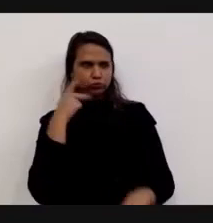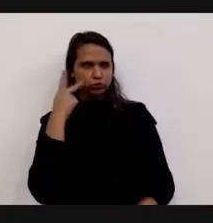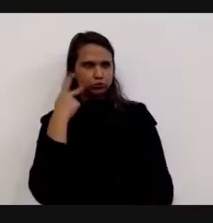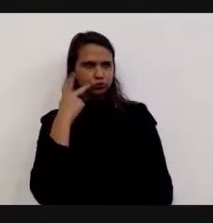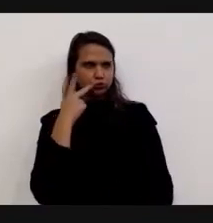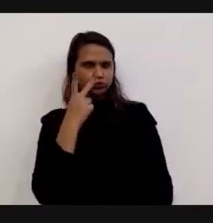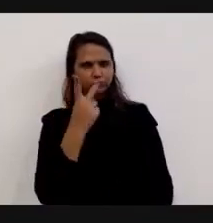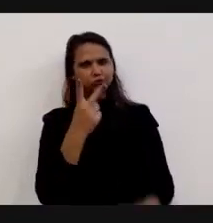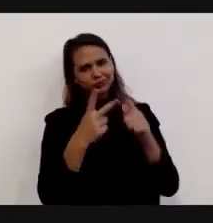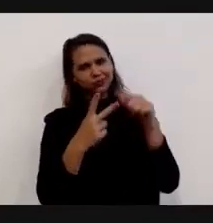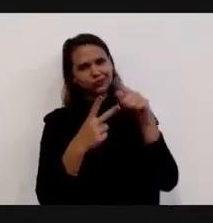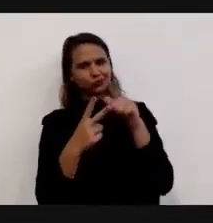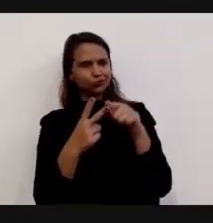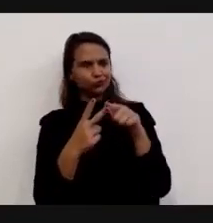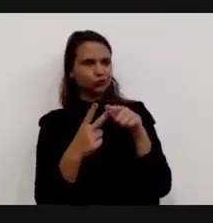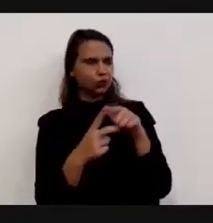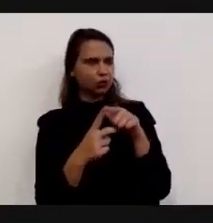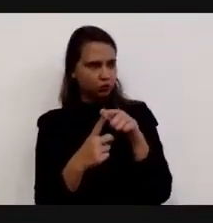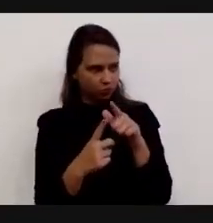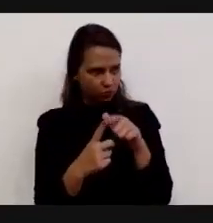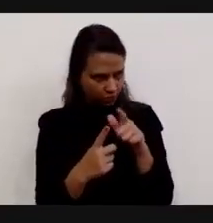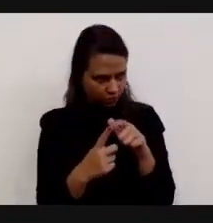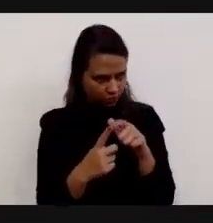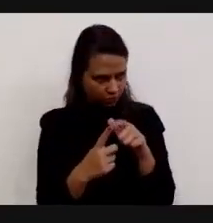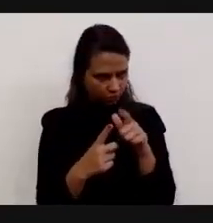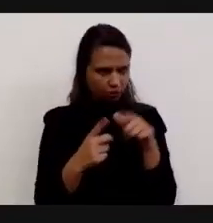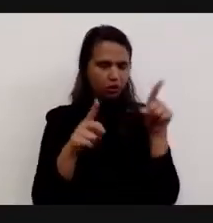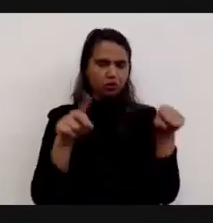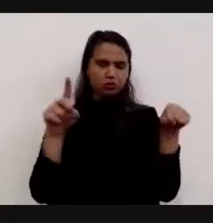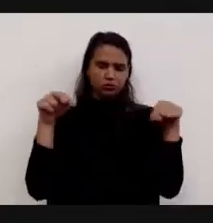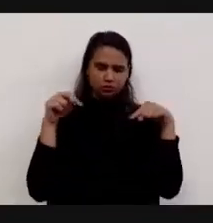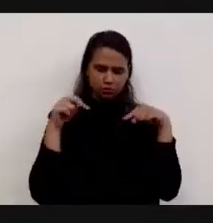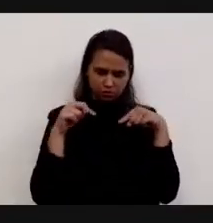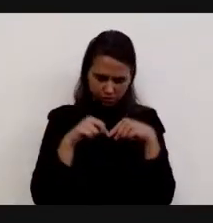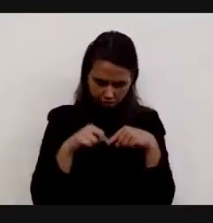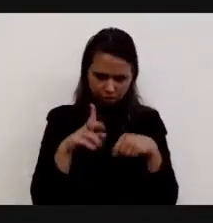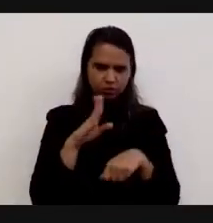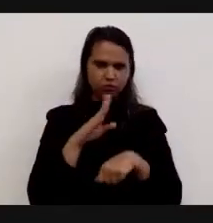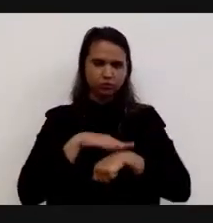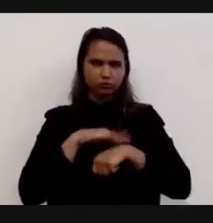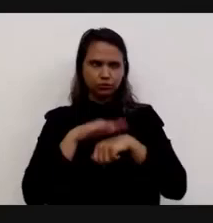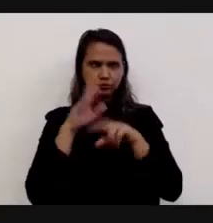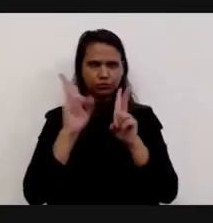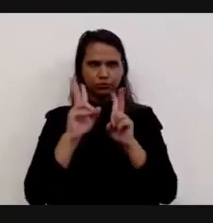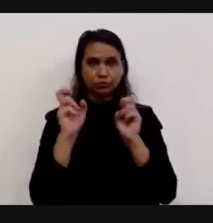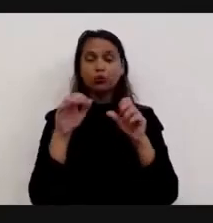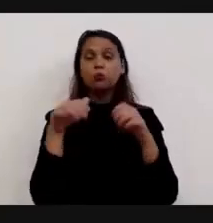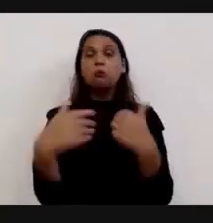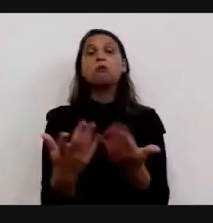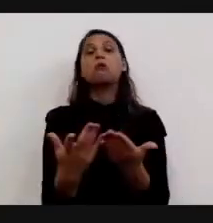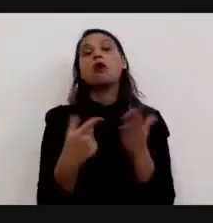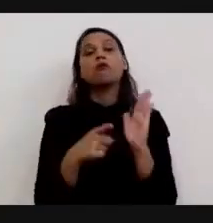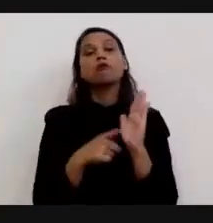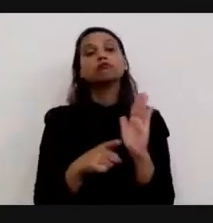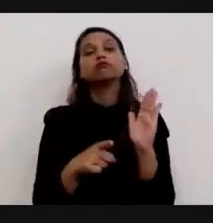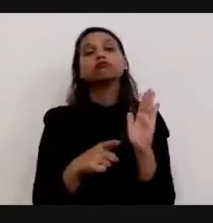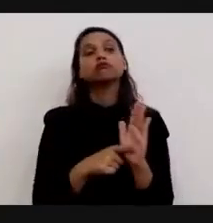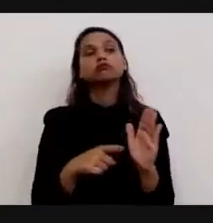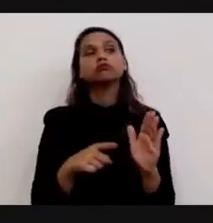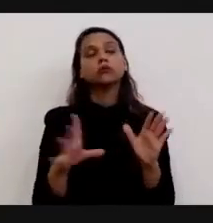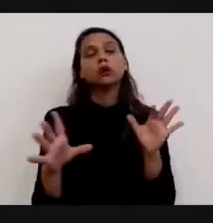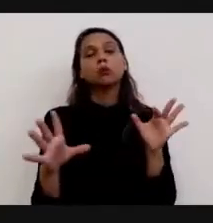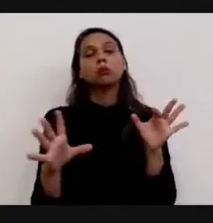são duas perguntas, né? A primeira, sobre a sala de situação, que é a seguinte: que tipo de cooperação há com o